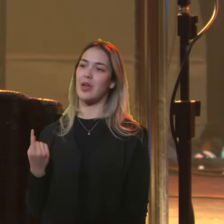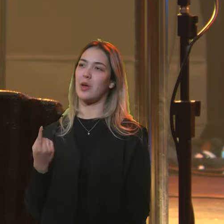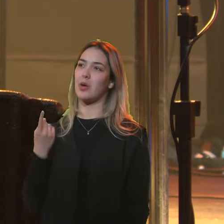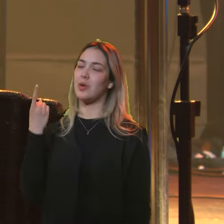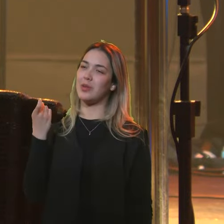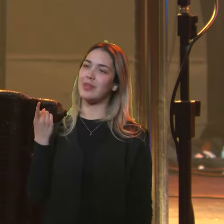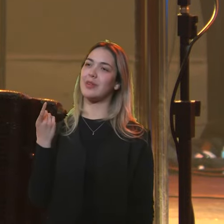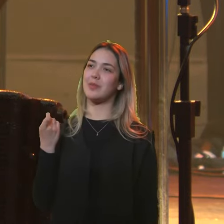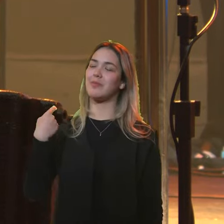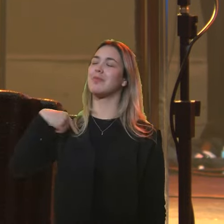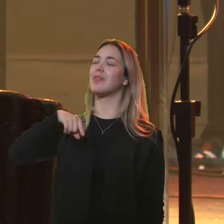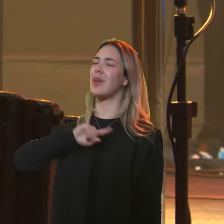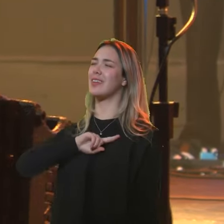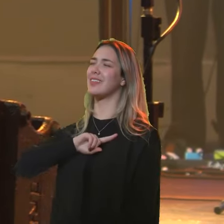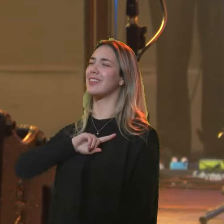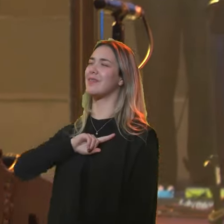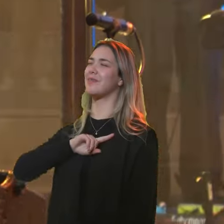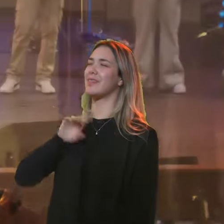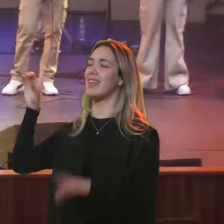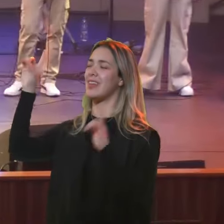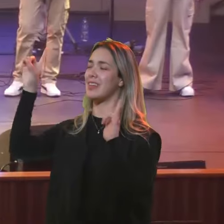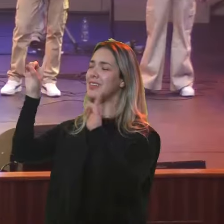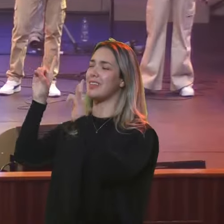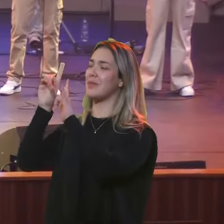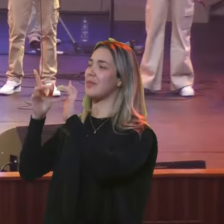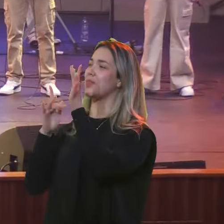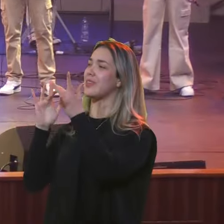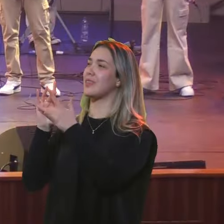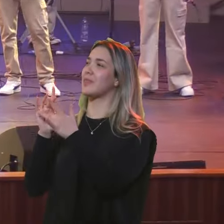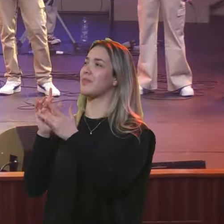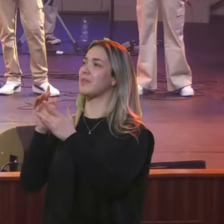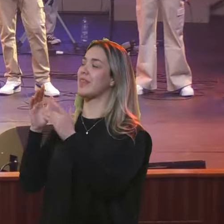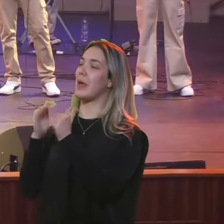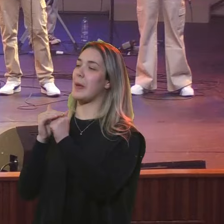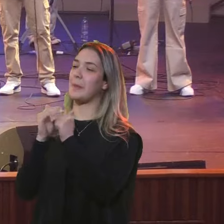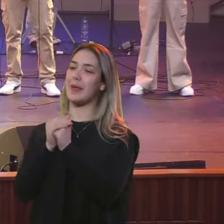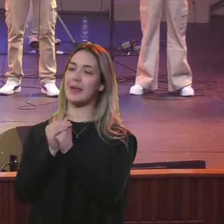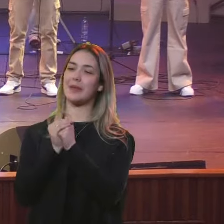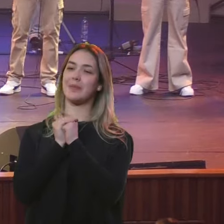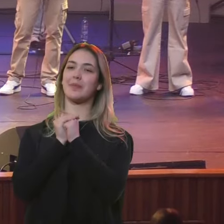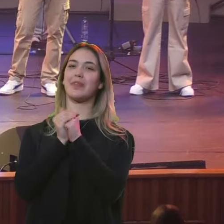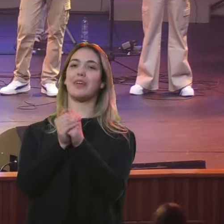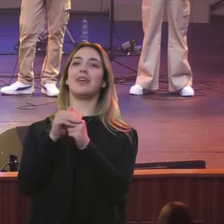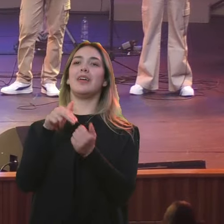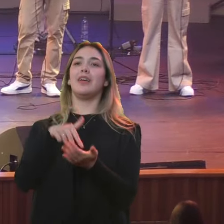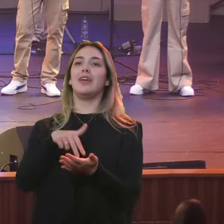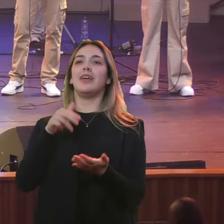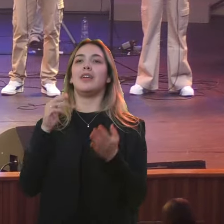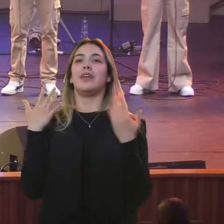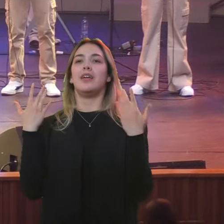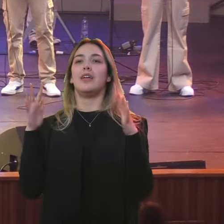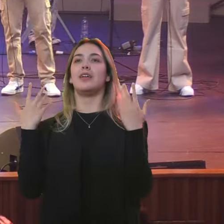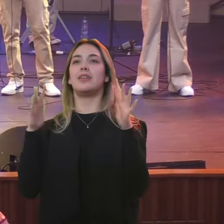Jesus, em nome de Jesus. Amém, amém. Fica de pé no seu lugar, pode aplaudir a Jesus.